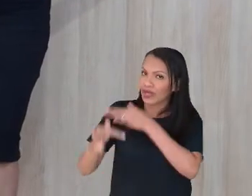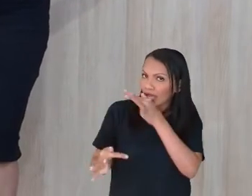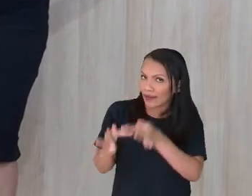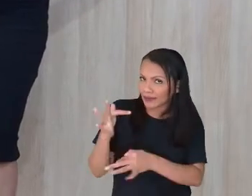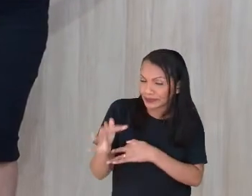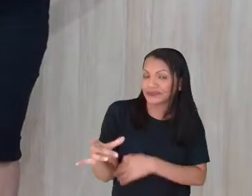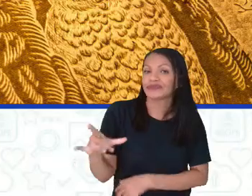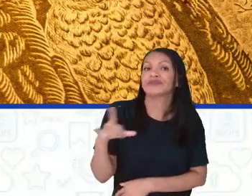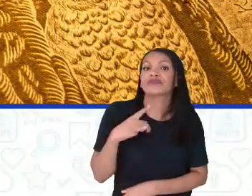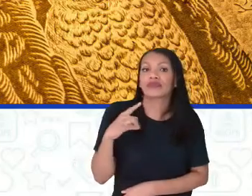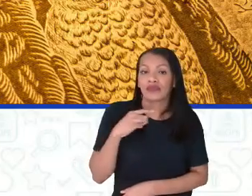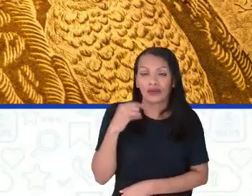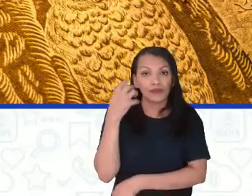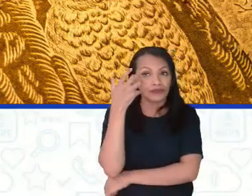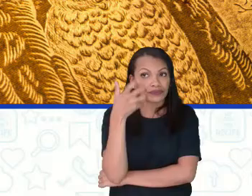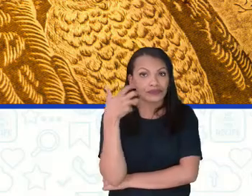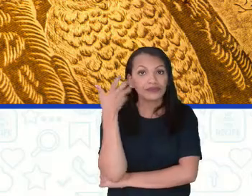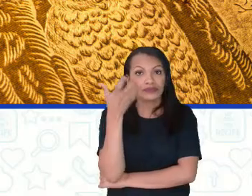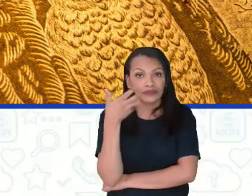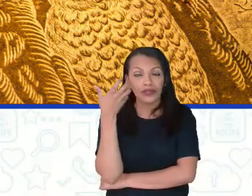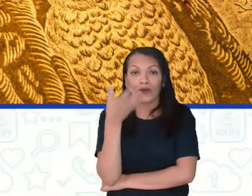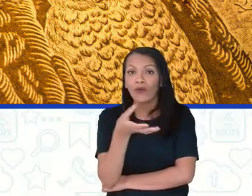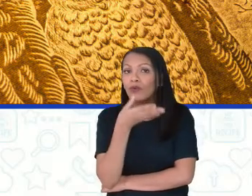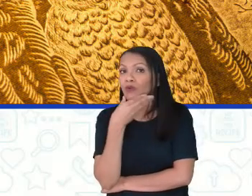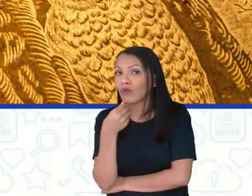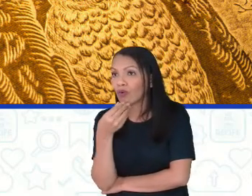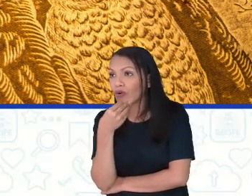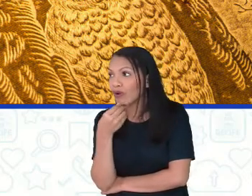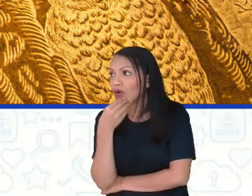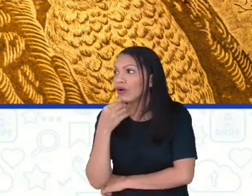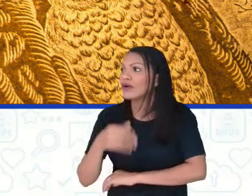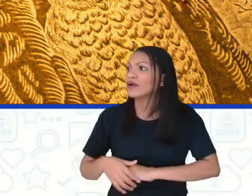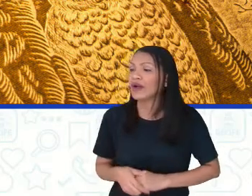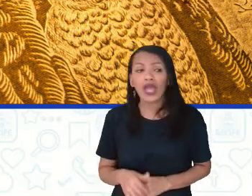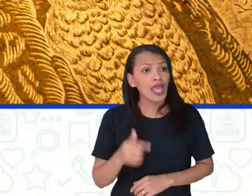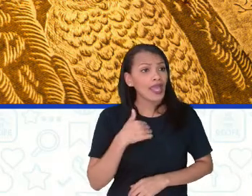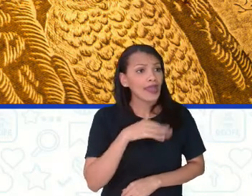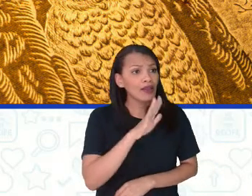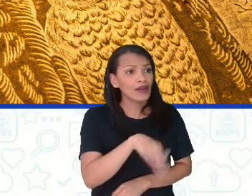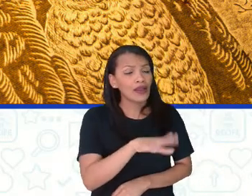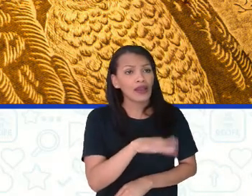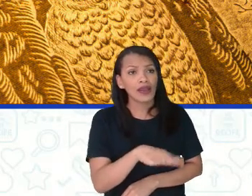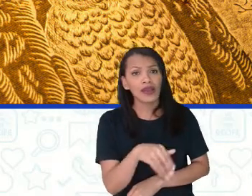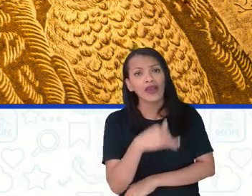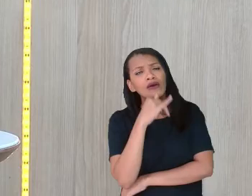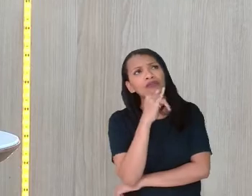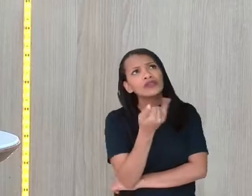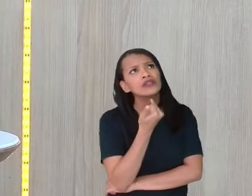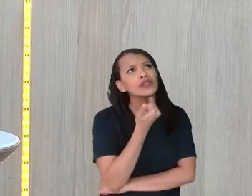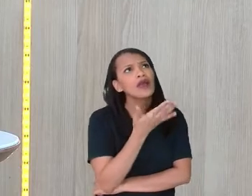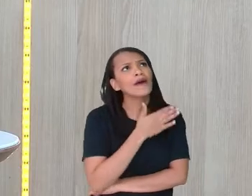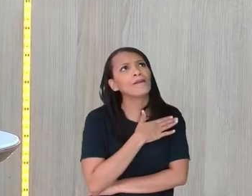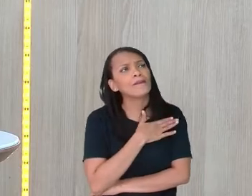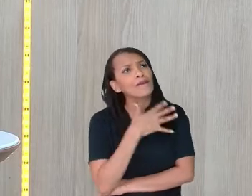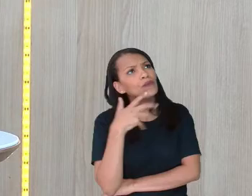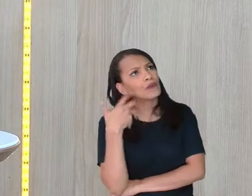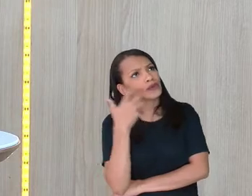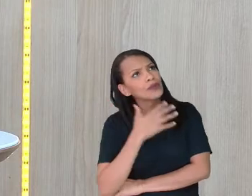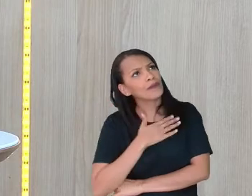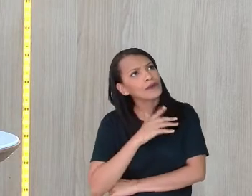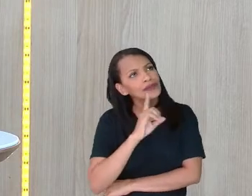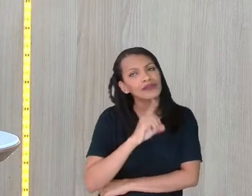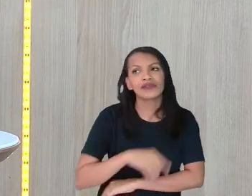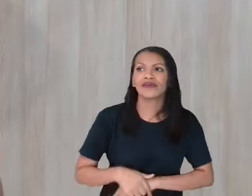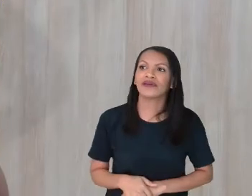tem, inclusive, uma música aí de Reginaldo Rossi. Toda vez que tu falava nisso, me vinha a música. Aí eu tava, meu Deus. Eu